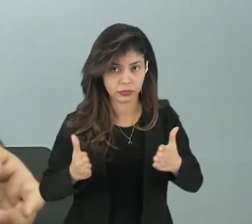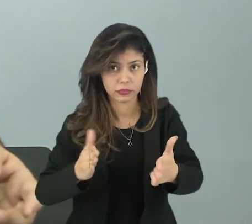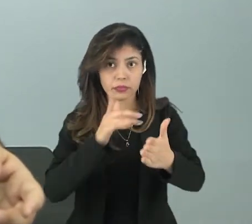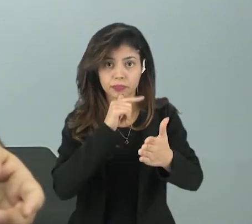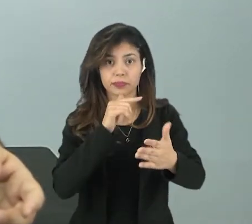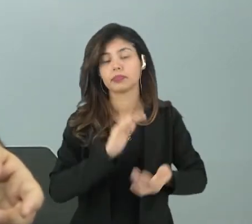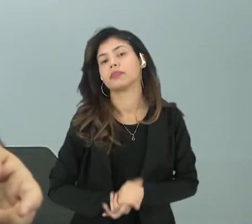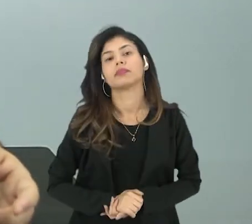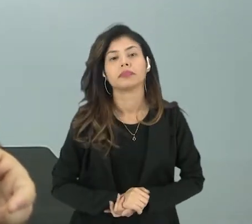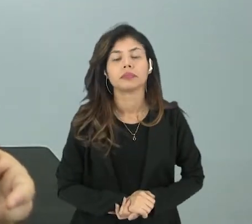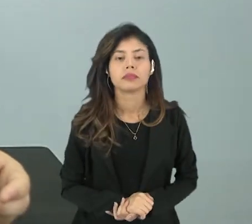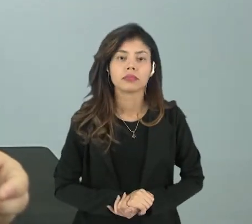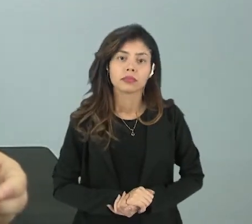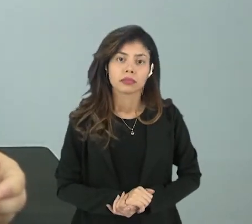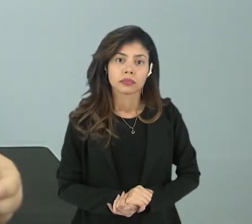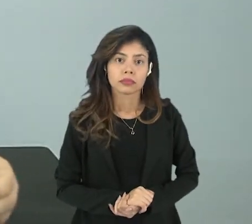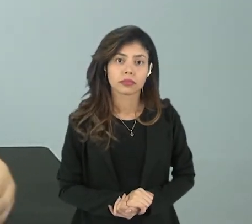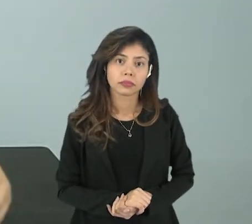sabia?